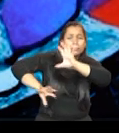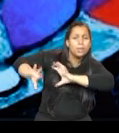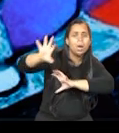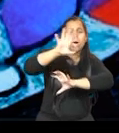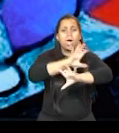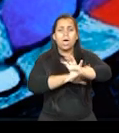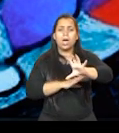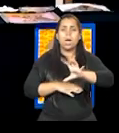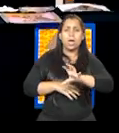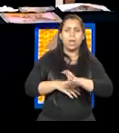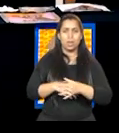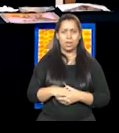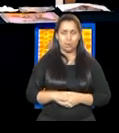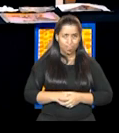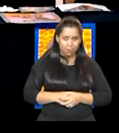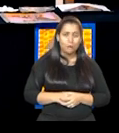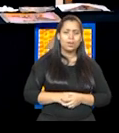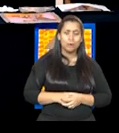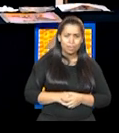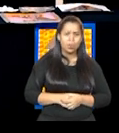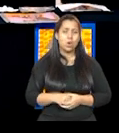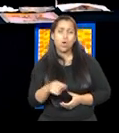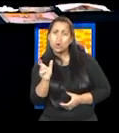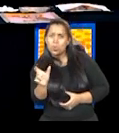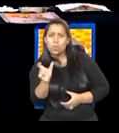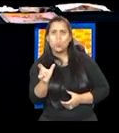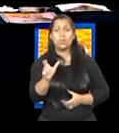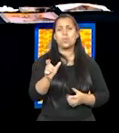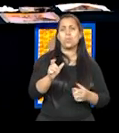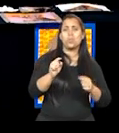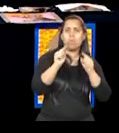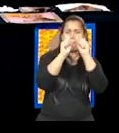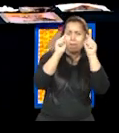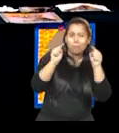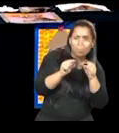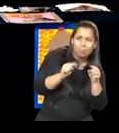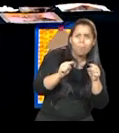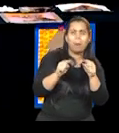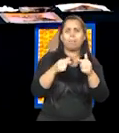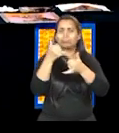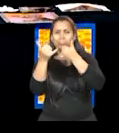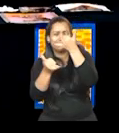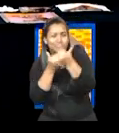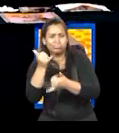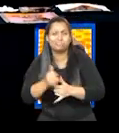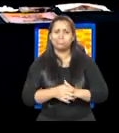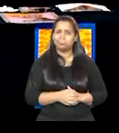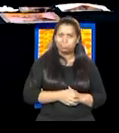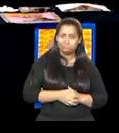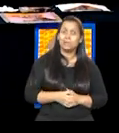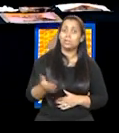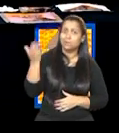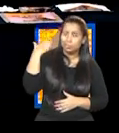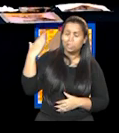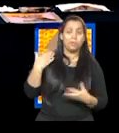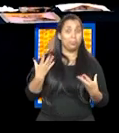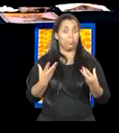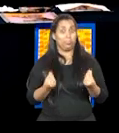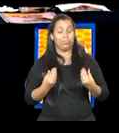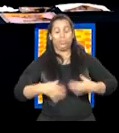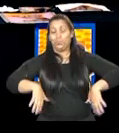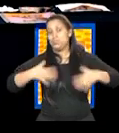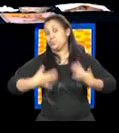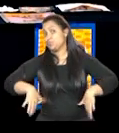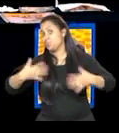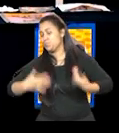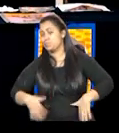brincou com as normas, cubinhos, mosaicos, caquinhos, pedaços. Na época foi aquele estardalhaço.